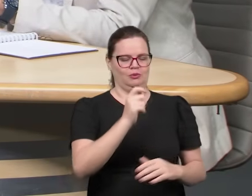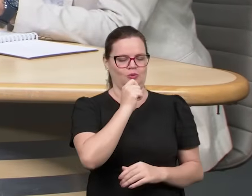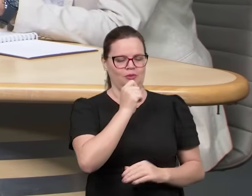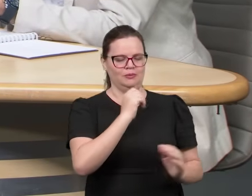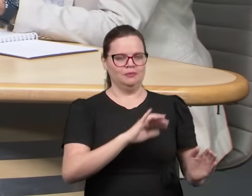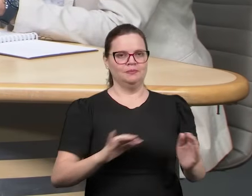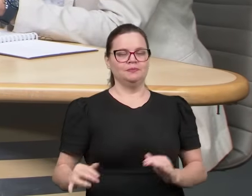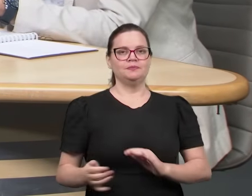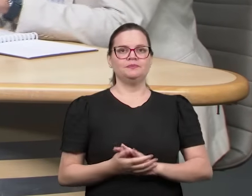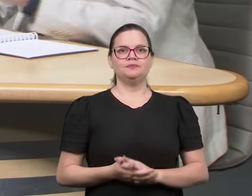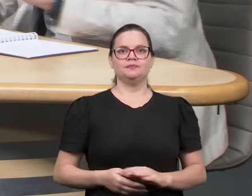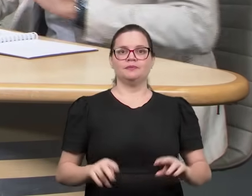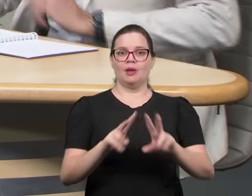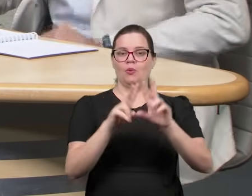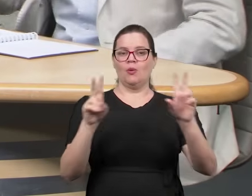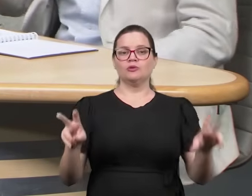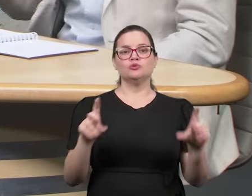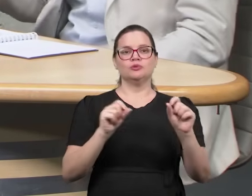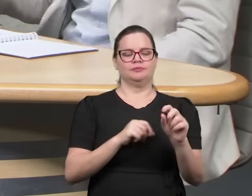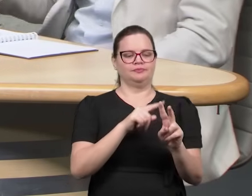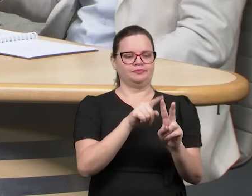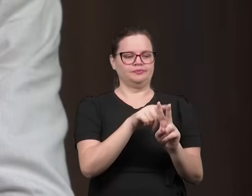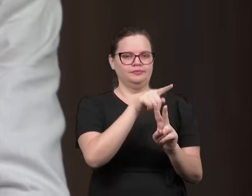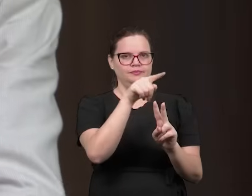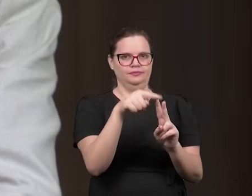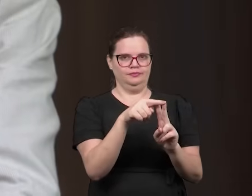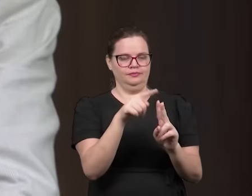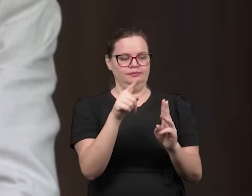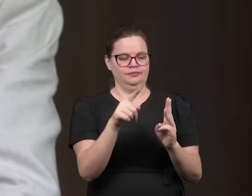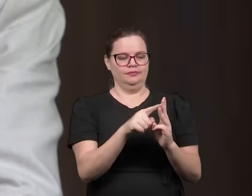sobre os filhos de Lameque. 3 filhos